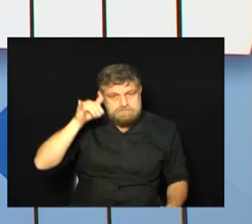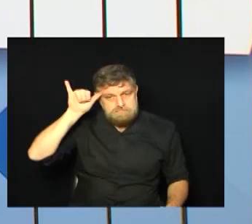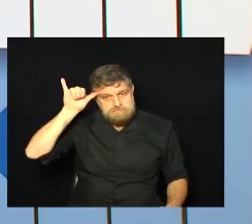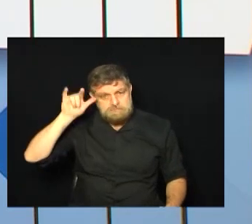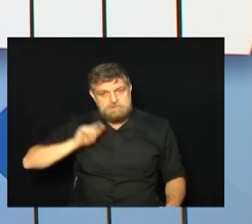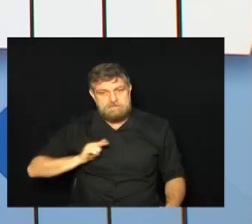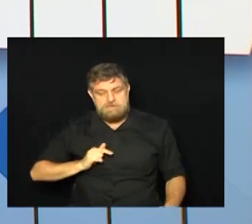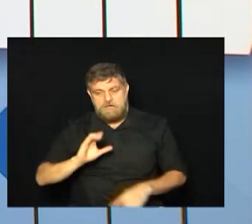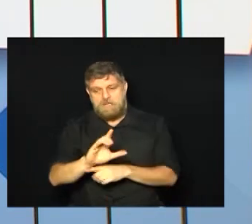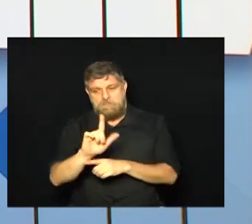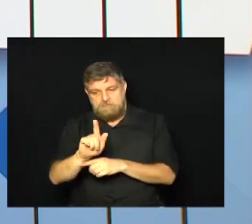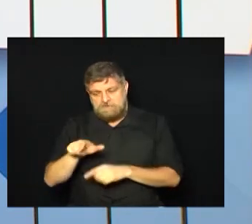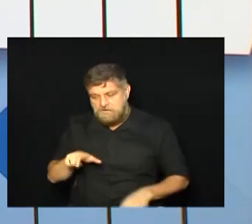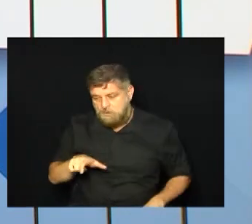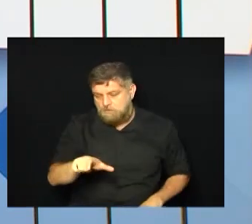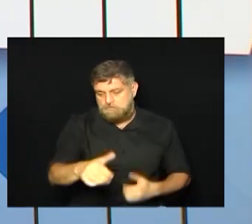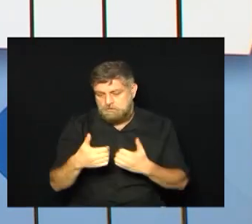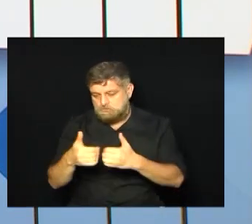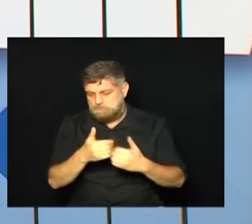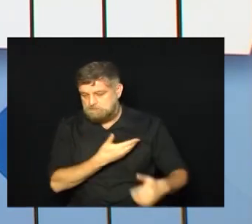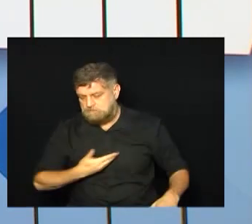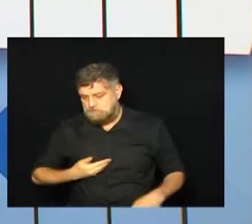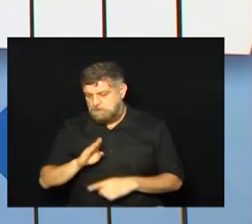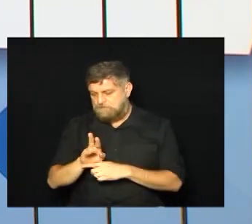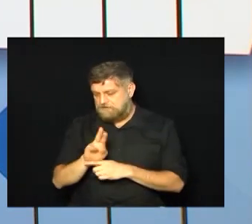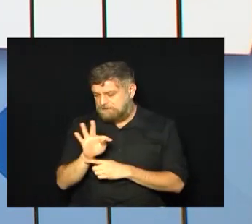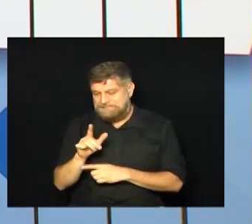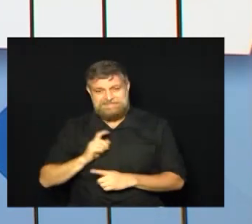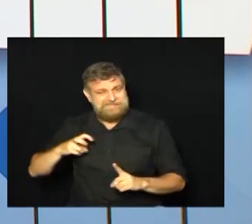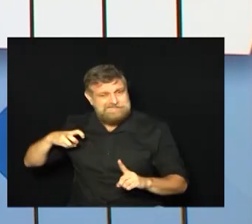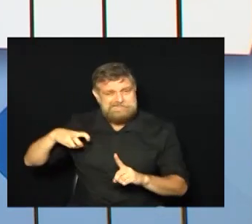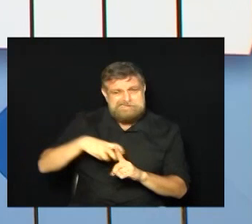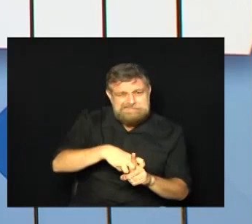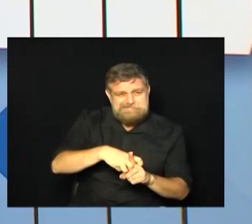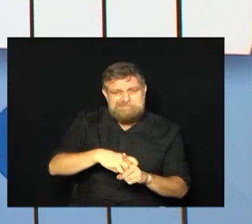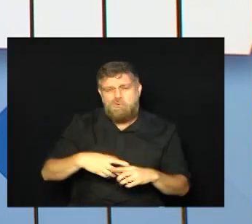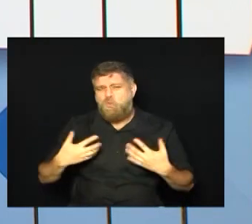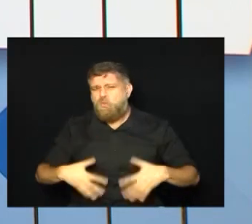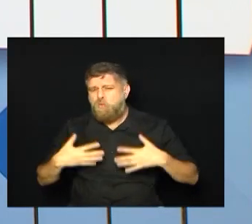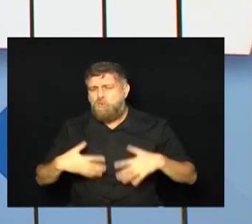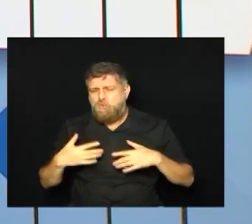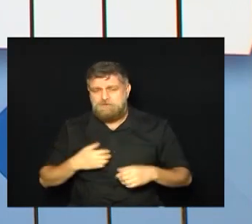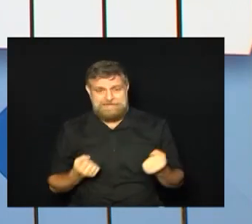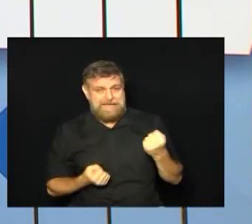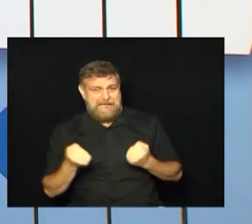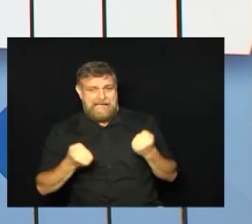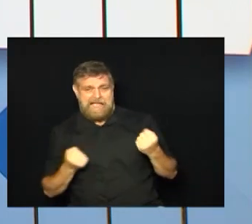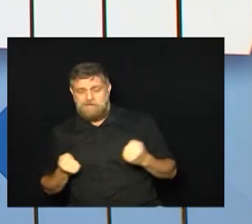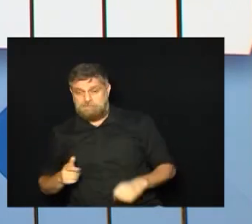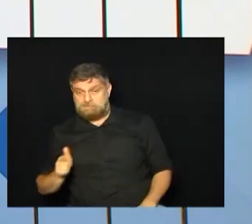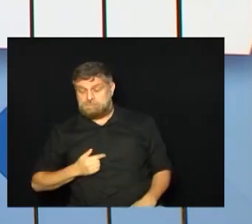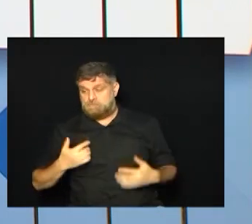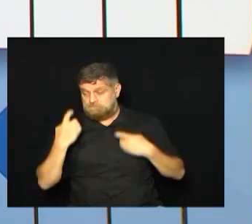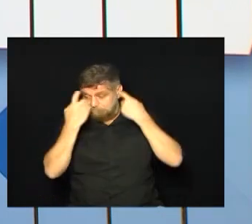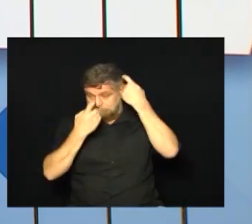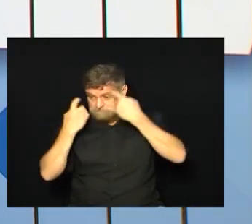corredor Campo Grande do BRT, que tem aí altos índices de acidentes automobilísticos. Preocupado